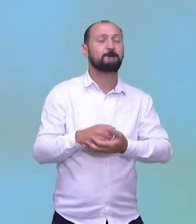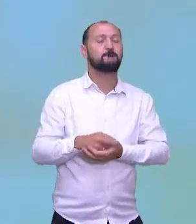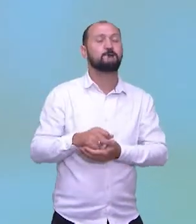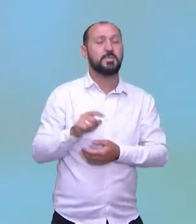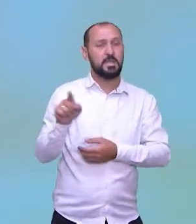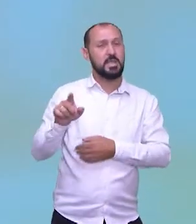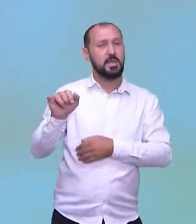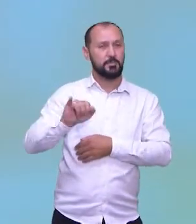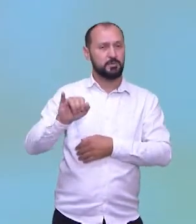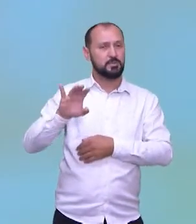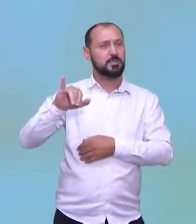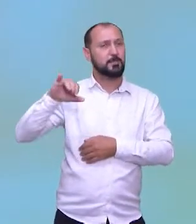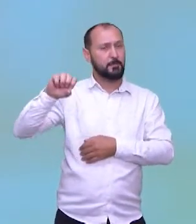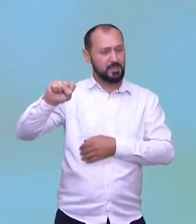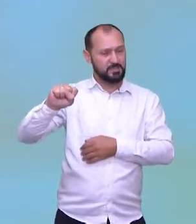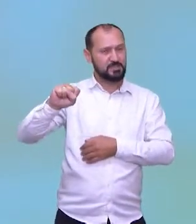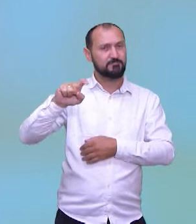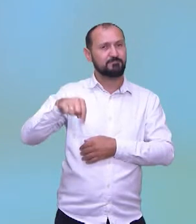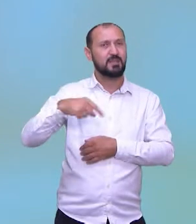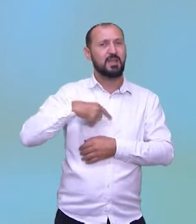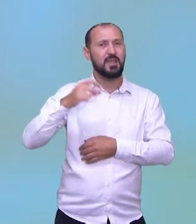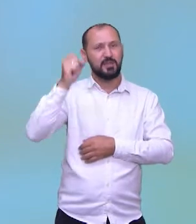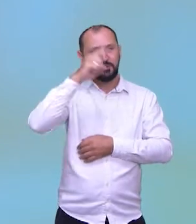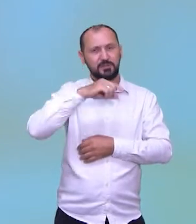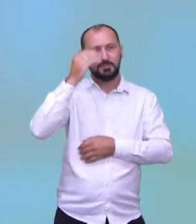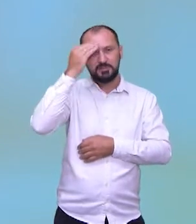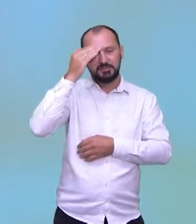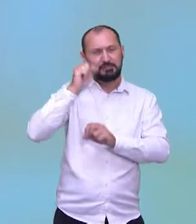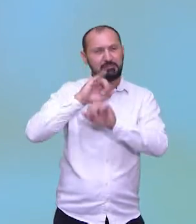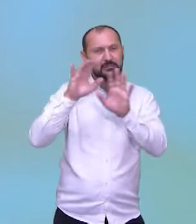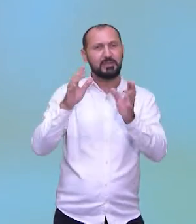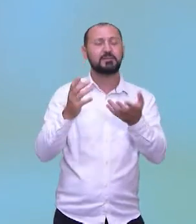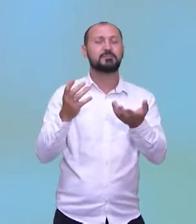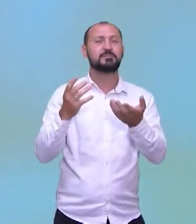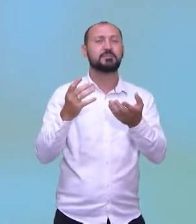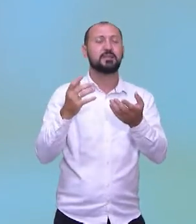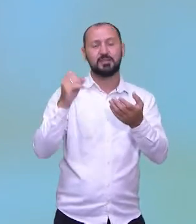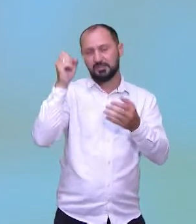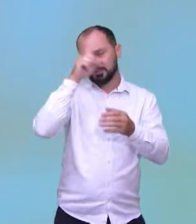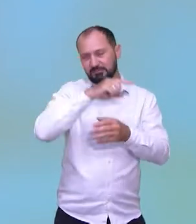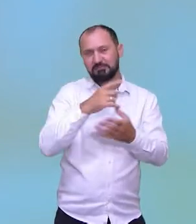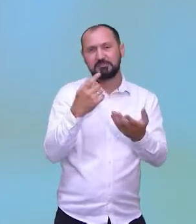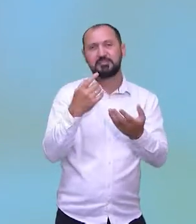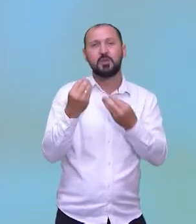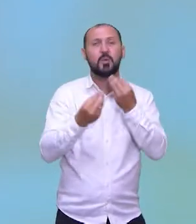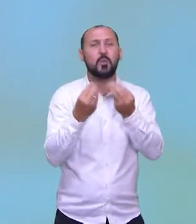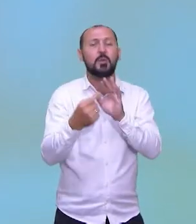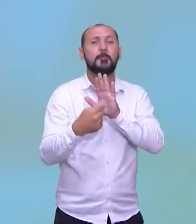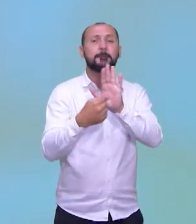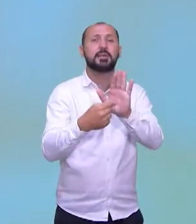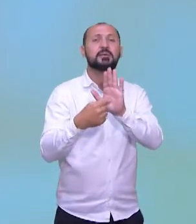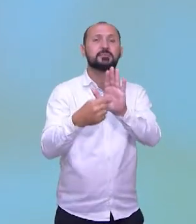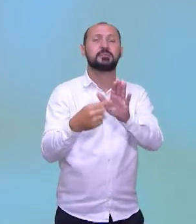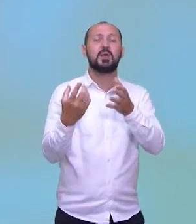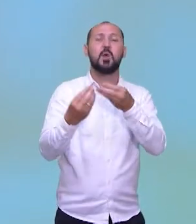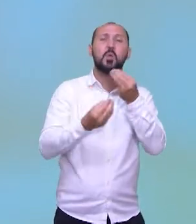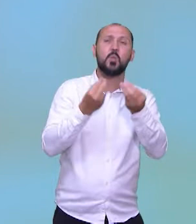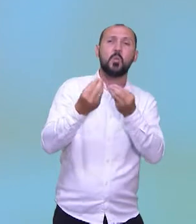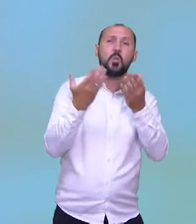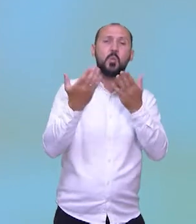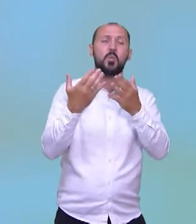o ICMS é, como você bem disse, muito difícil de entender, é complicado, não dá para a gente apresentar todas